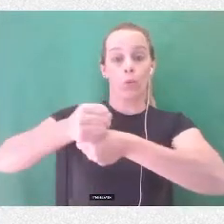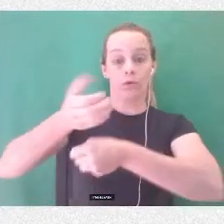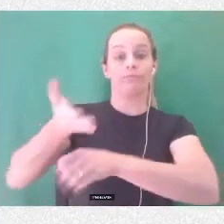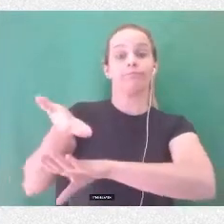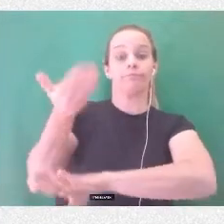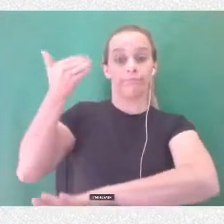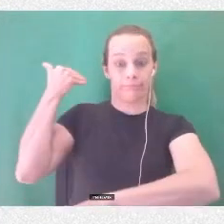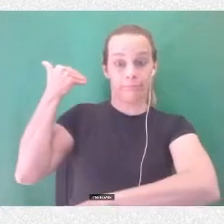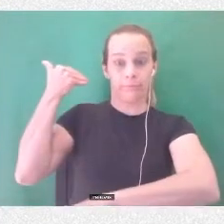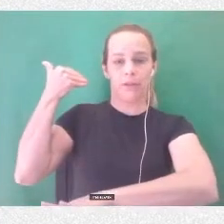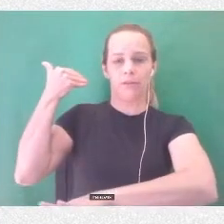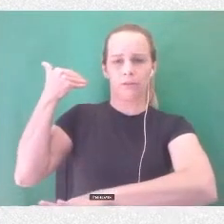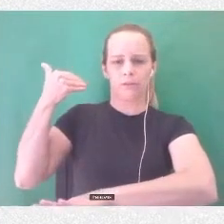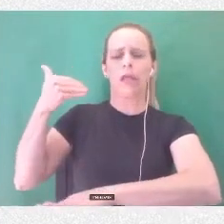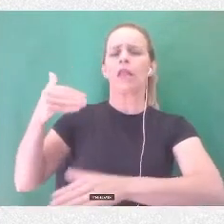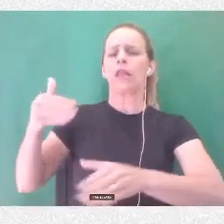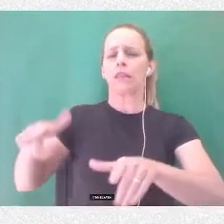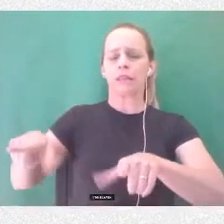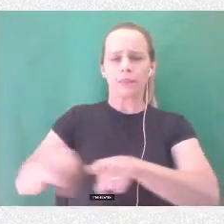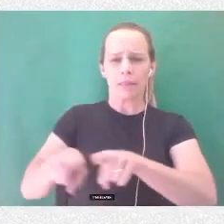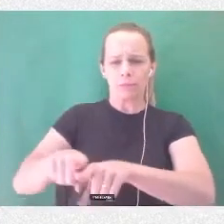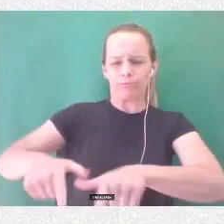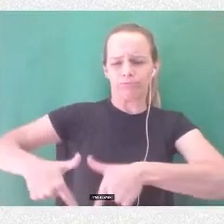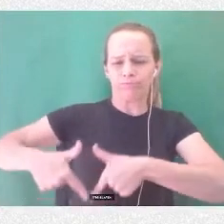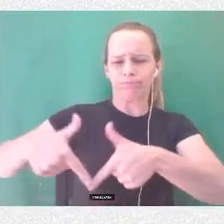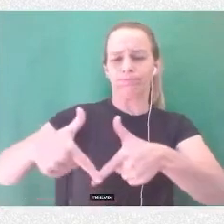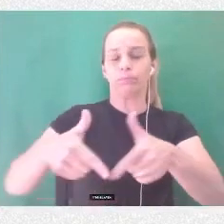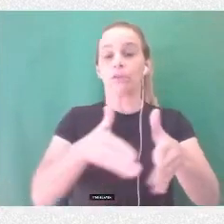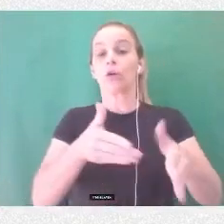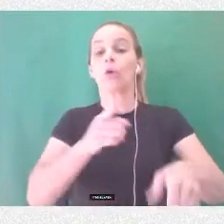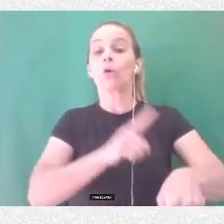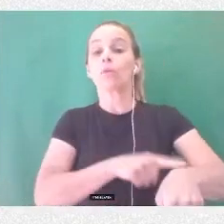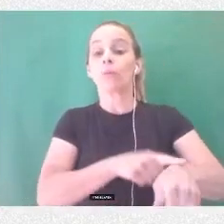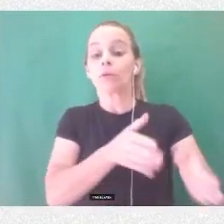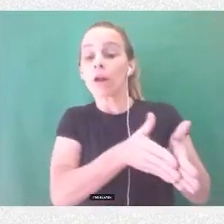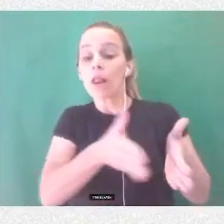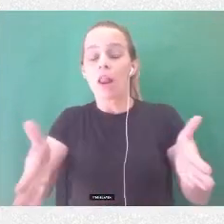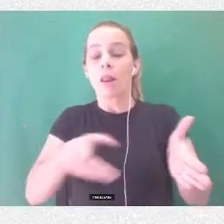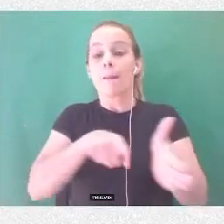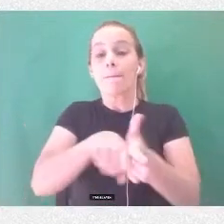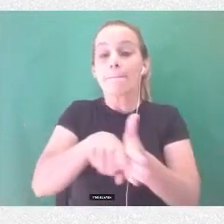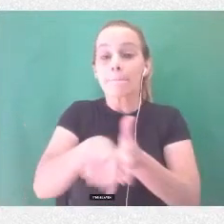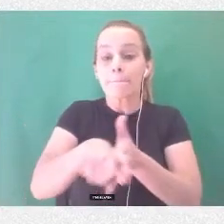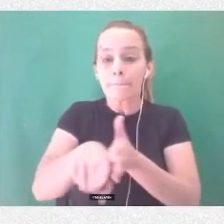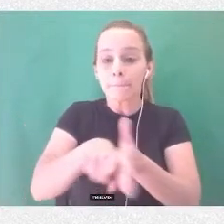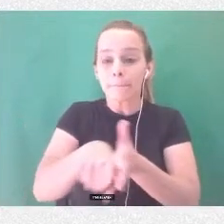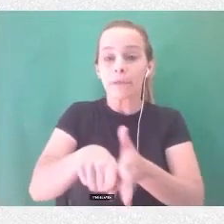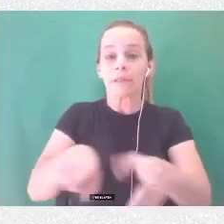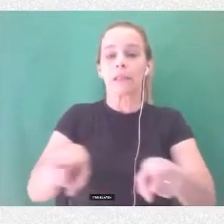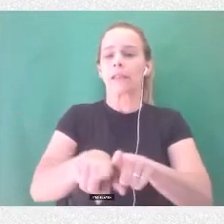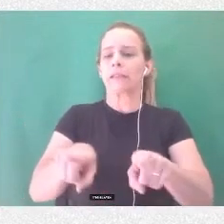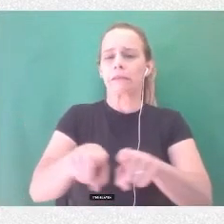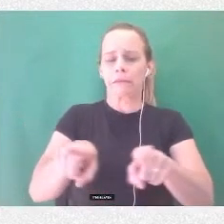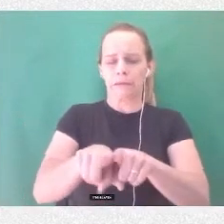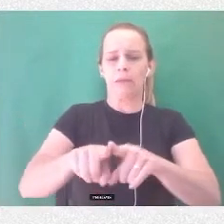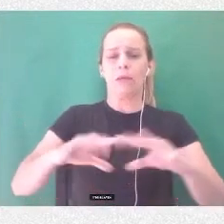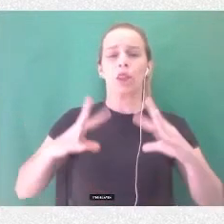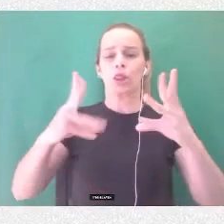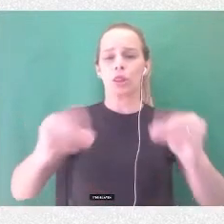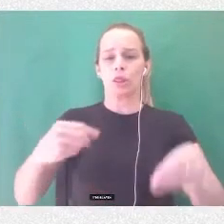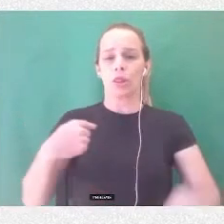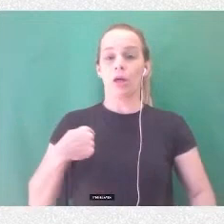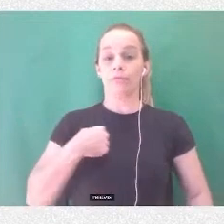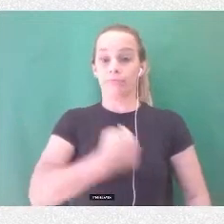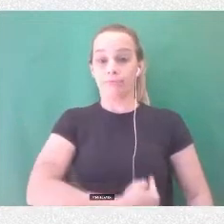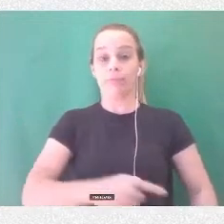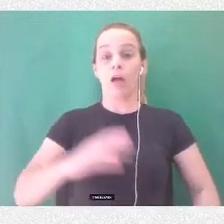modo protagonista, da fase 3 das pesquisas da Coronavac, do Instituto Butantan, que acabaram